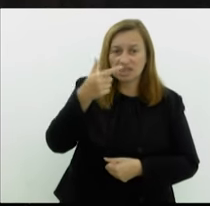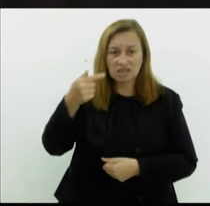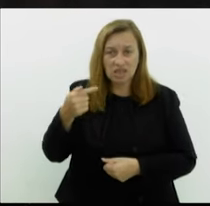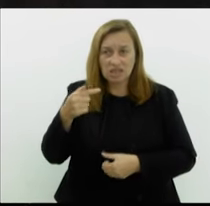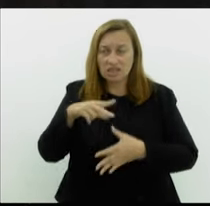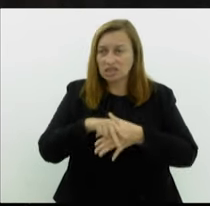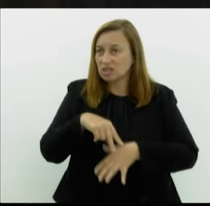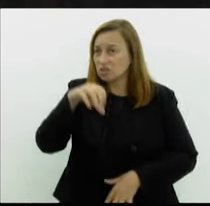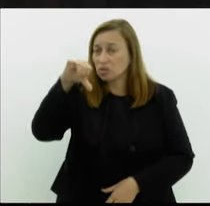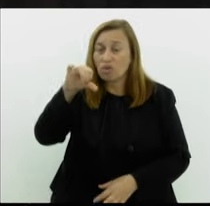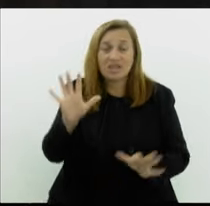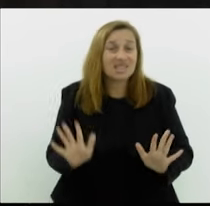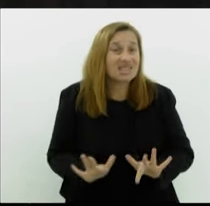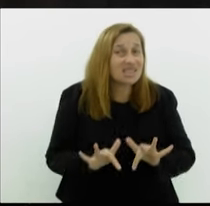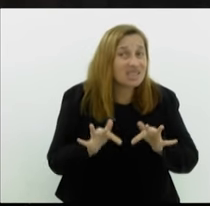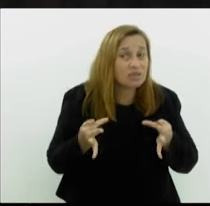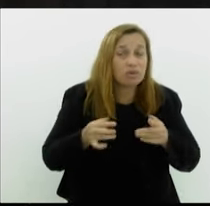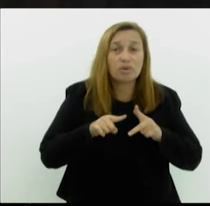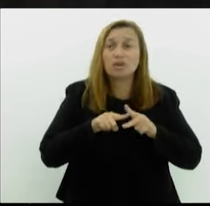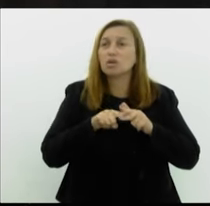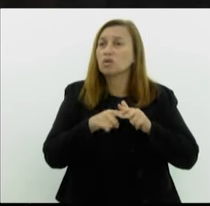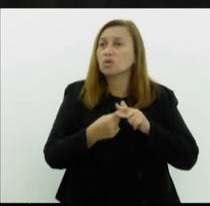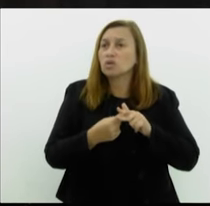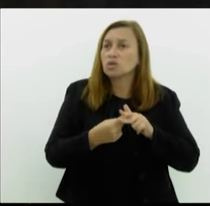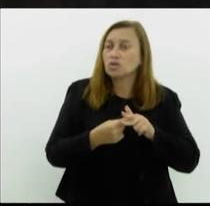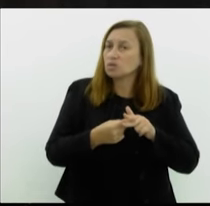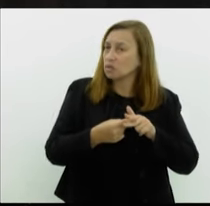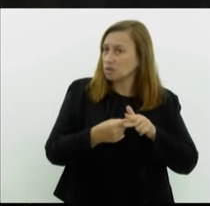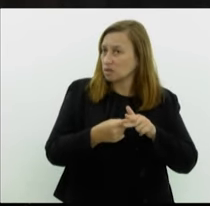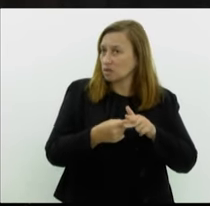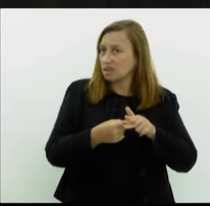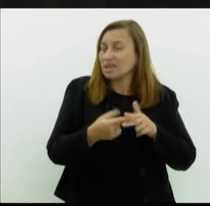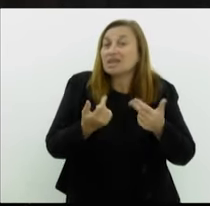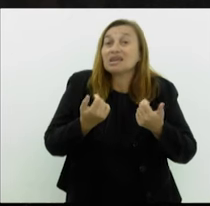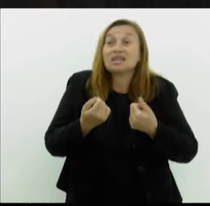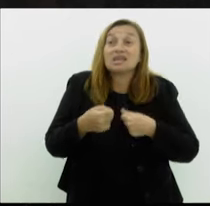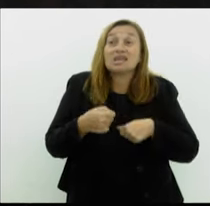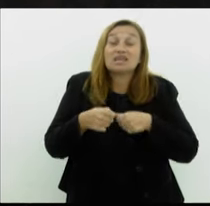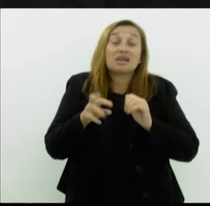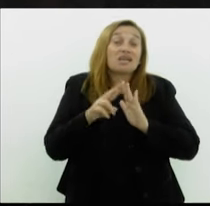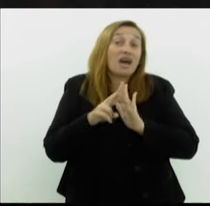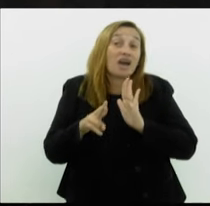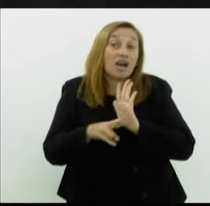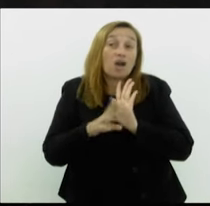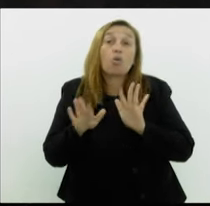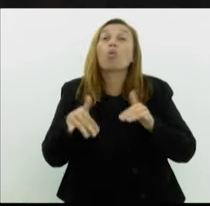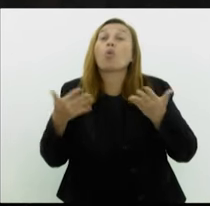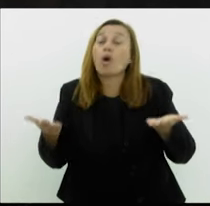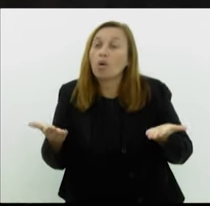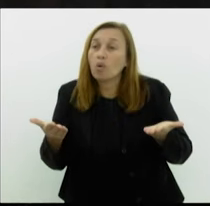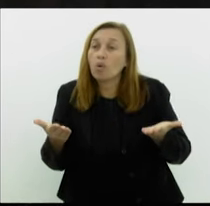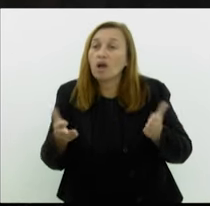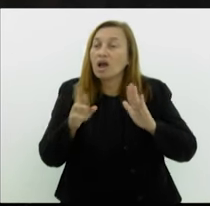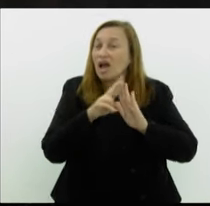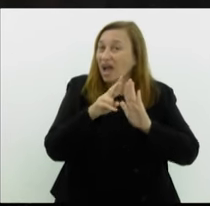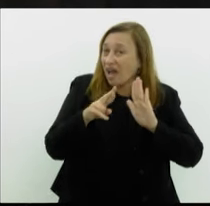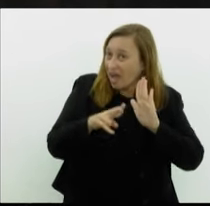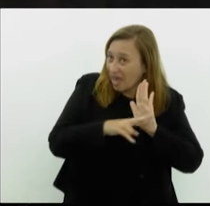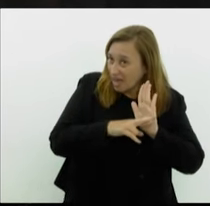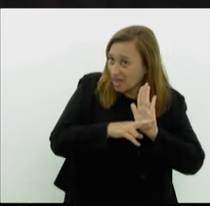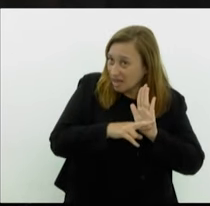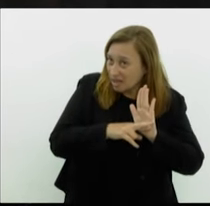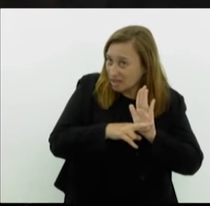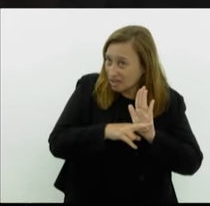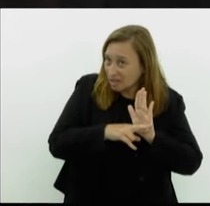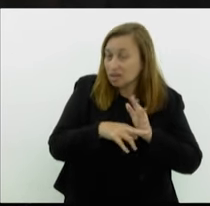é simplesmente regulamentar uma exceção à regra. Qual é a regra? Obviamente que a regra validada para